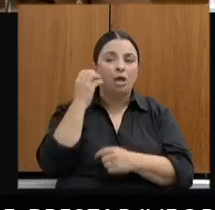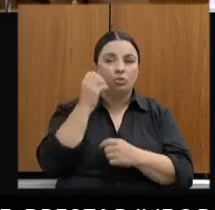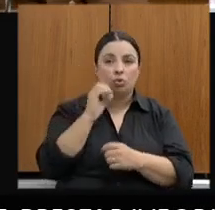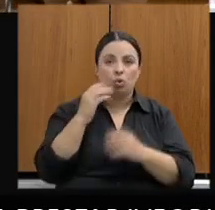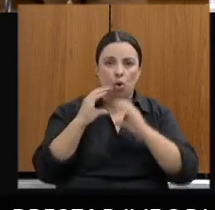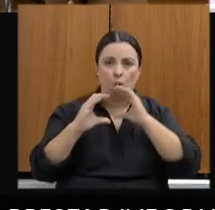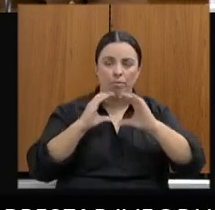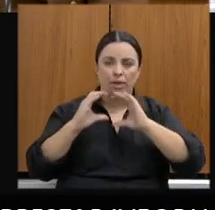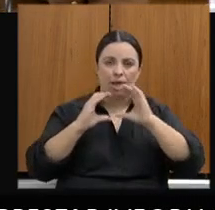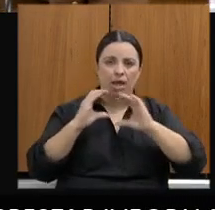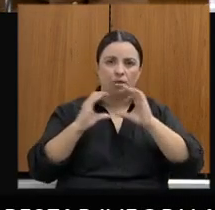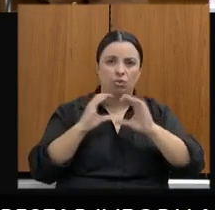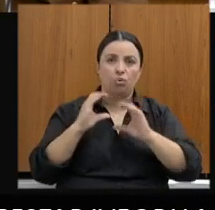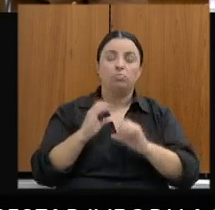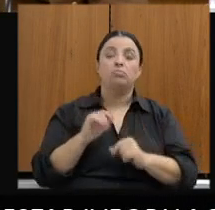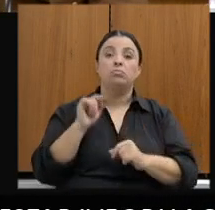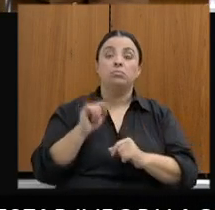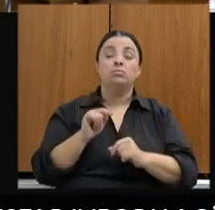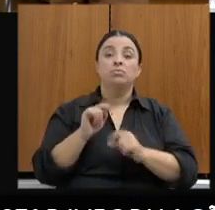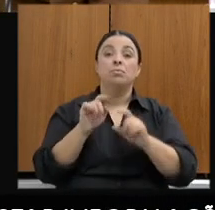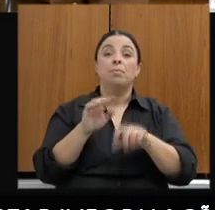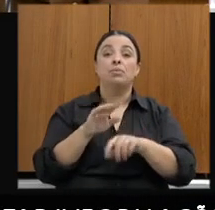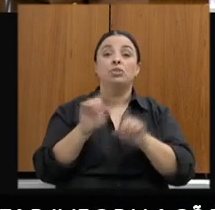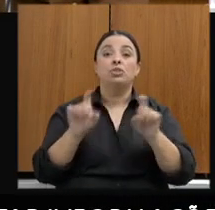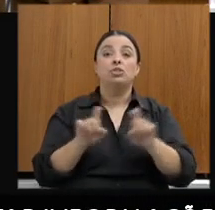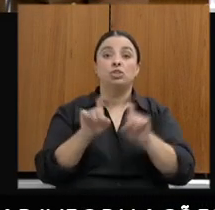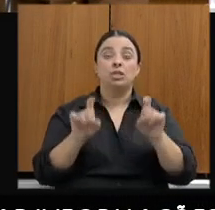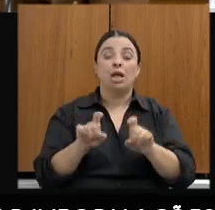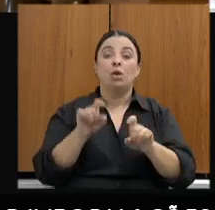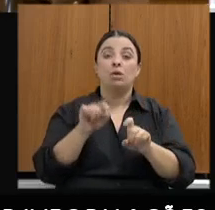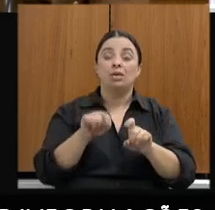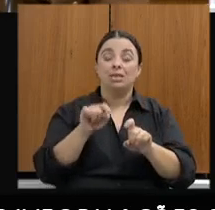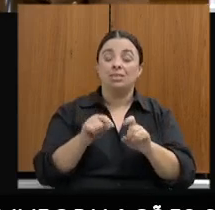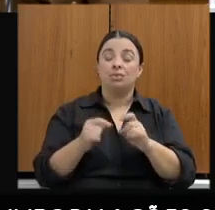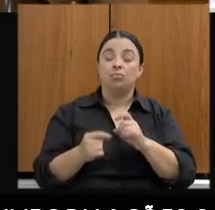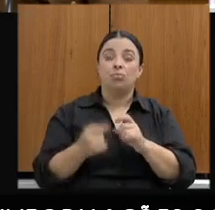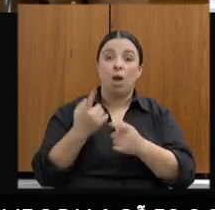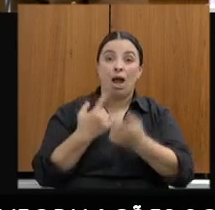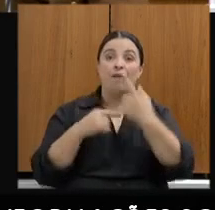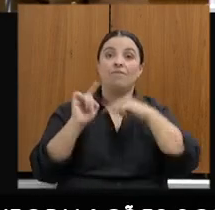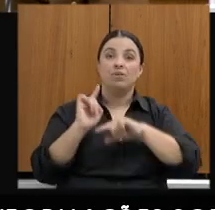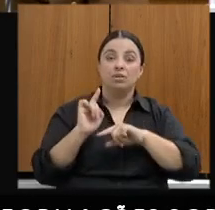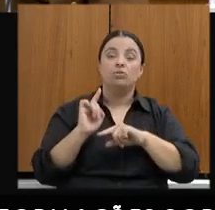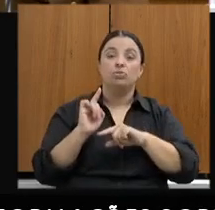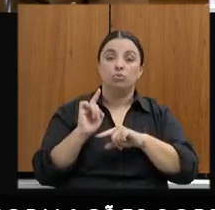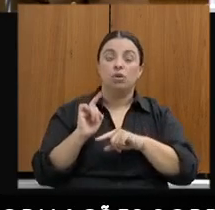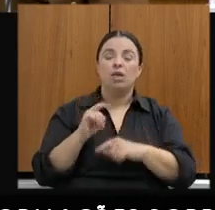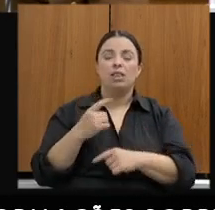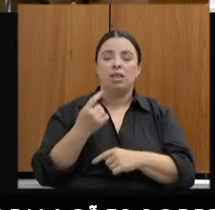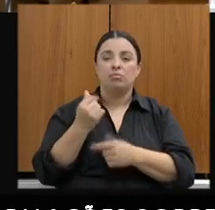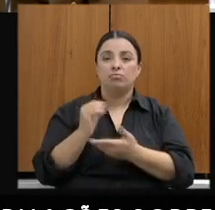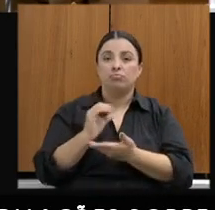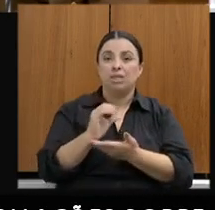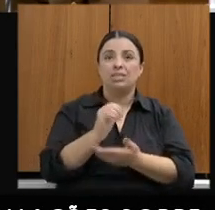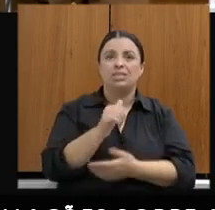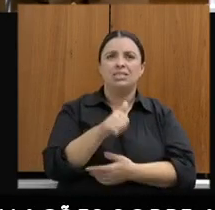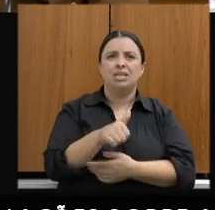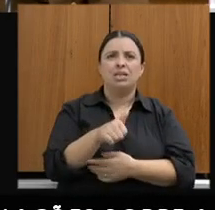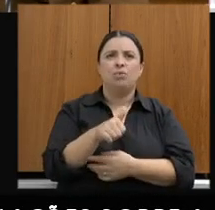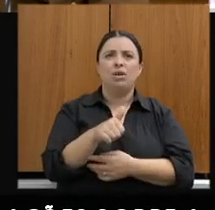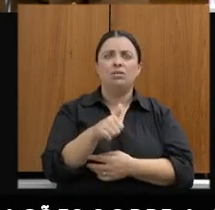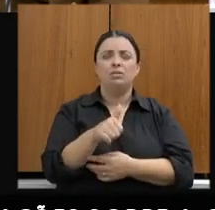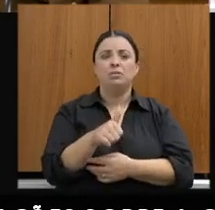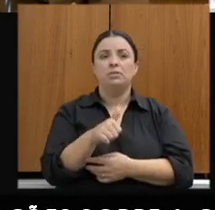governo que fosse só pela PM a gente não ia conseguir for invertido 155 milhões né Nós somos Bom dia de